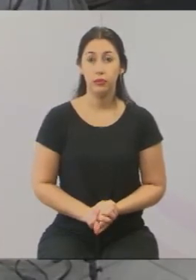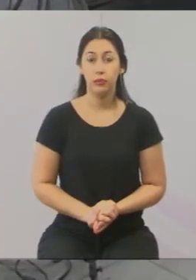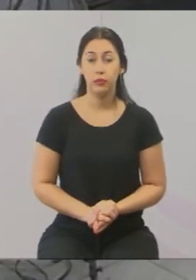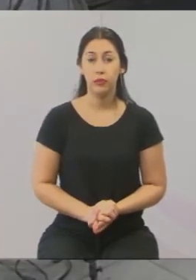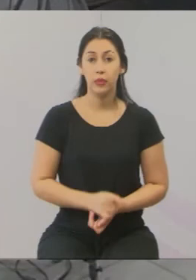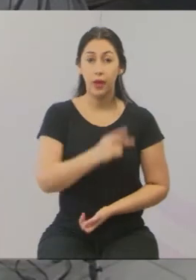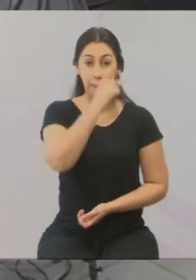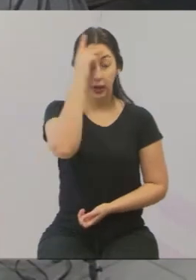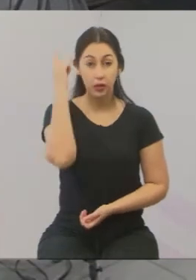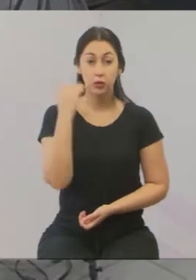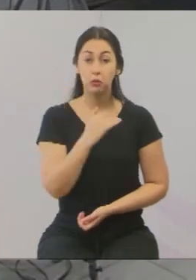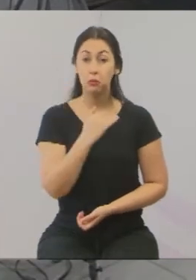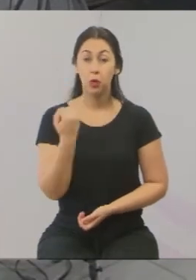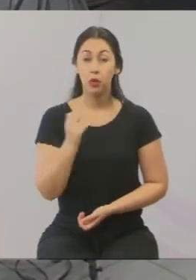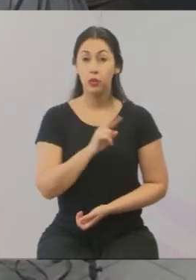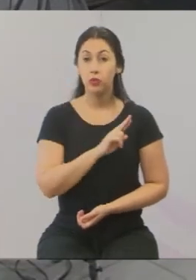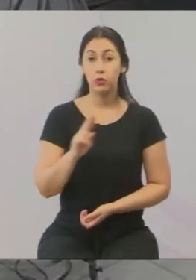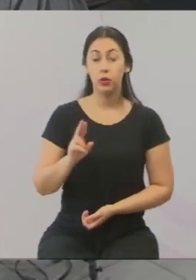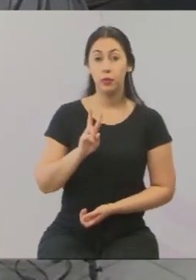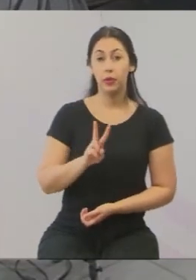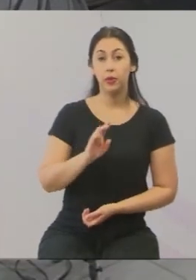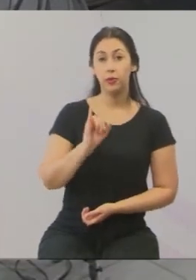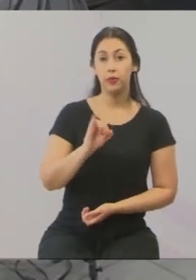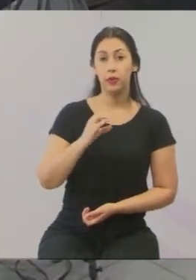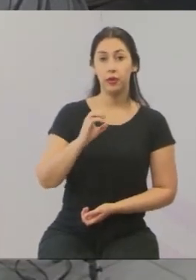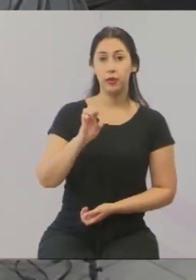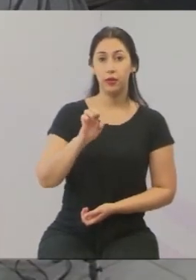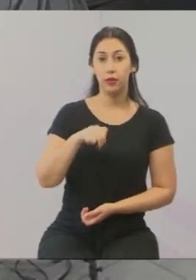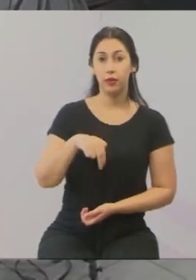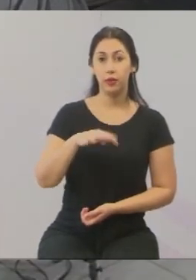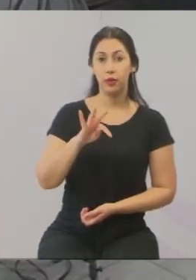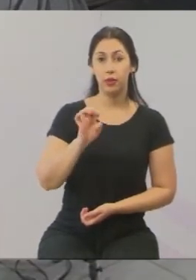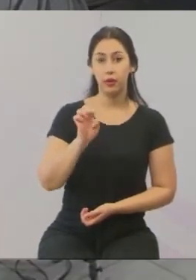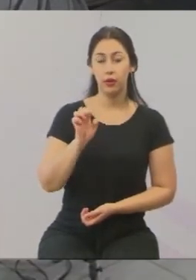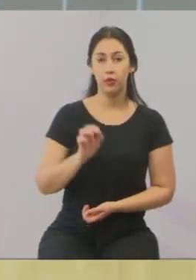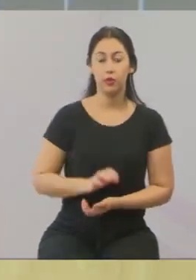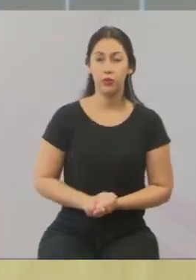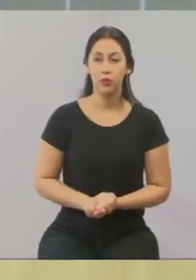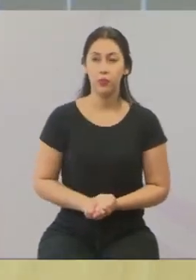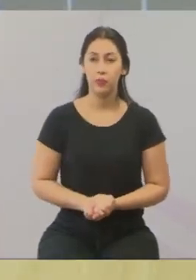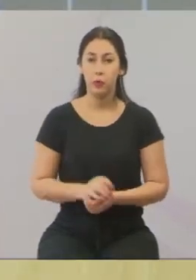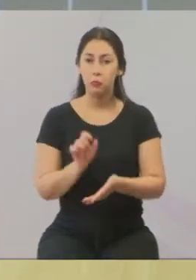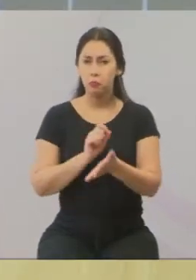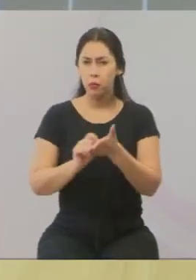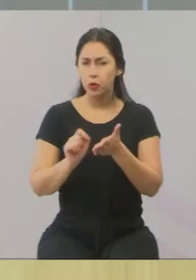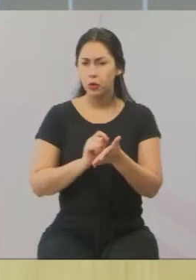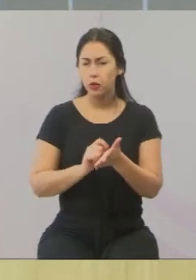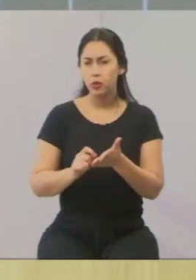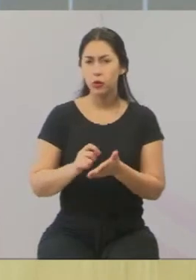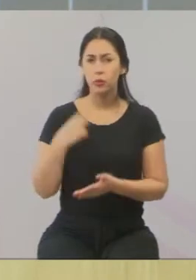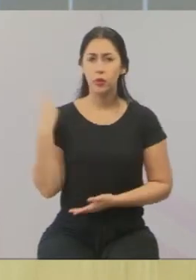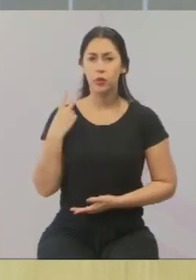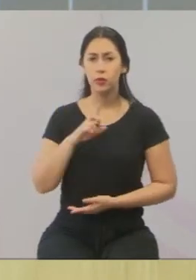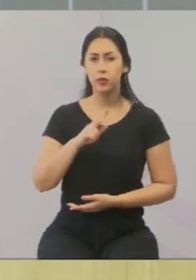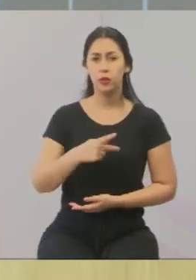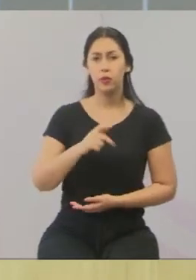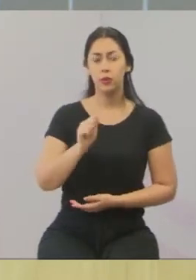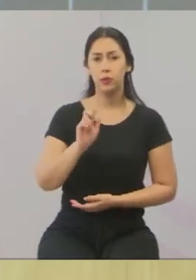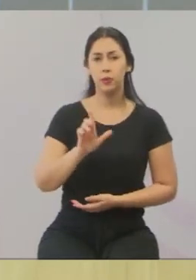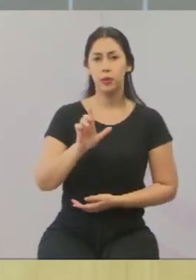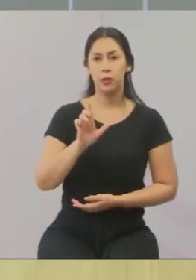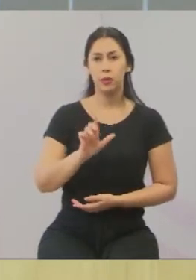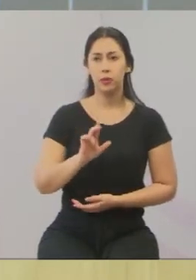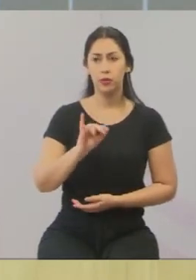Votos de pesar de Vicente Aparecido Rosa, formulado pelo vereador Paulinho do